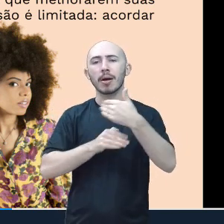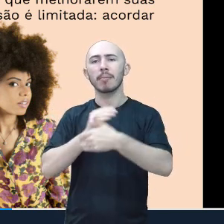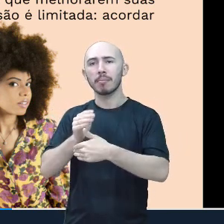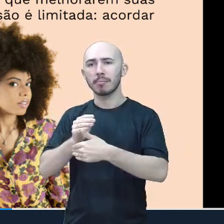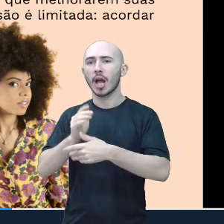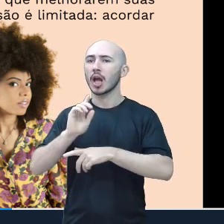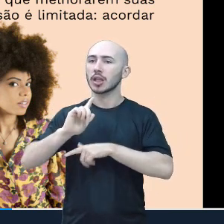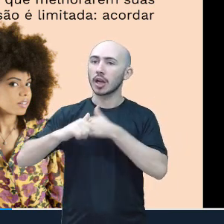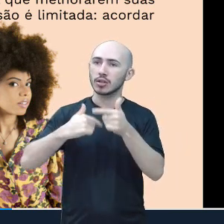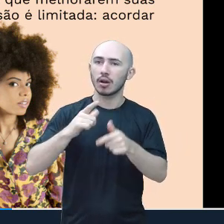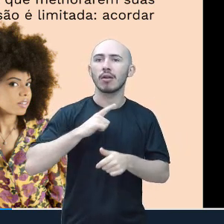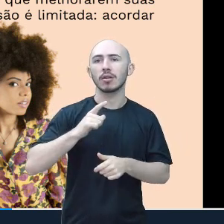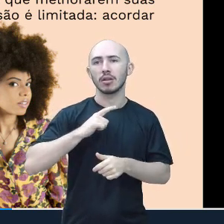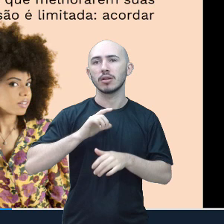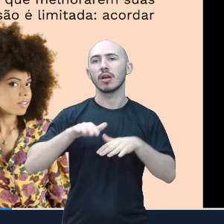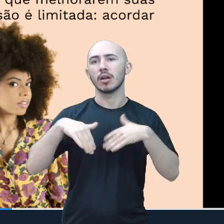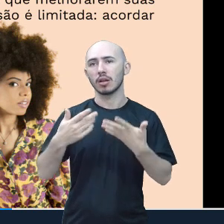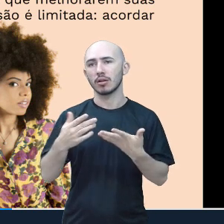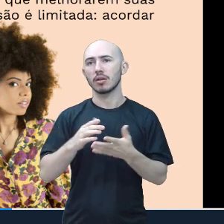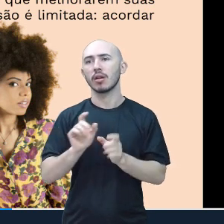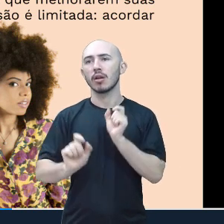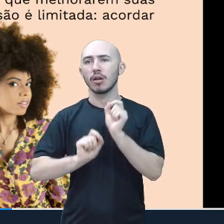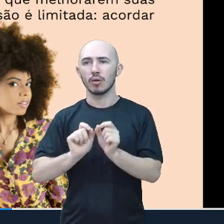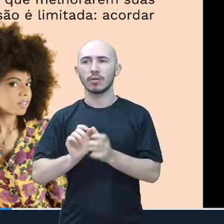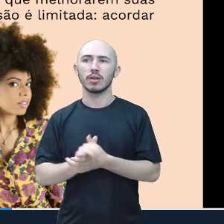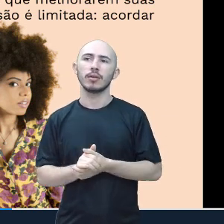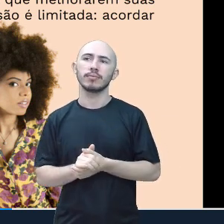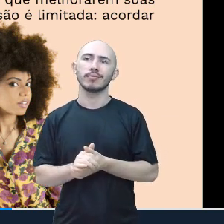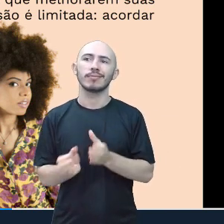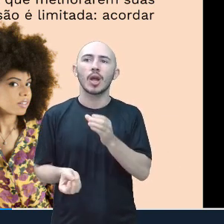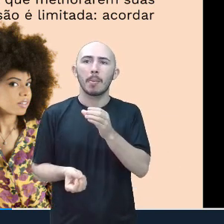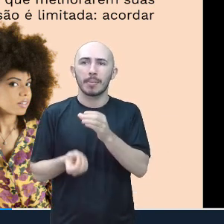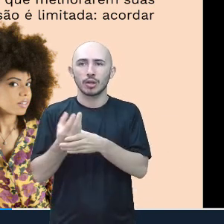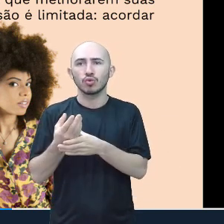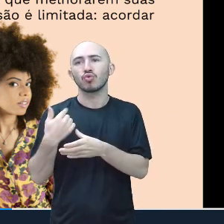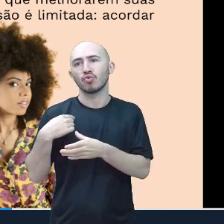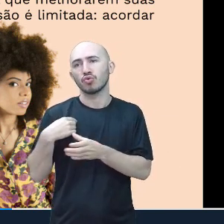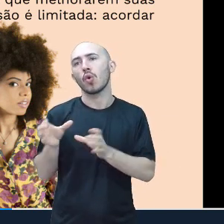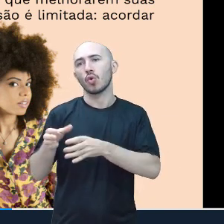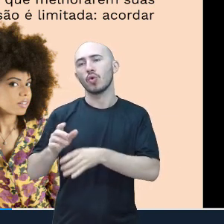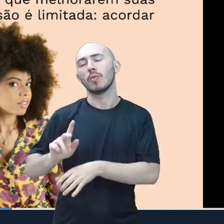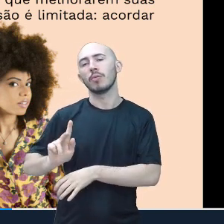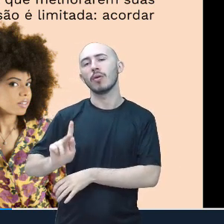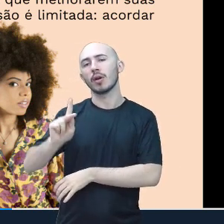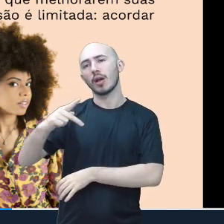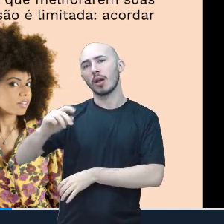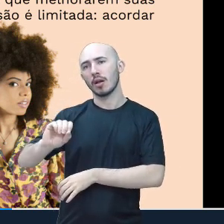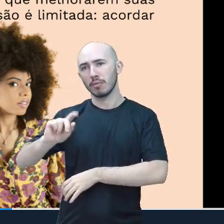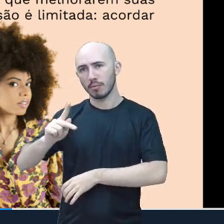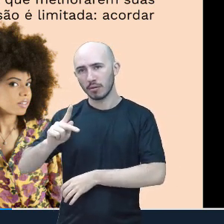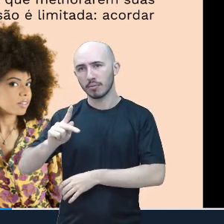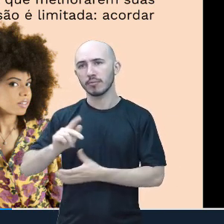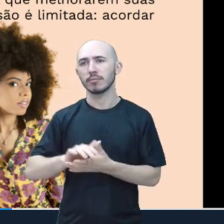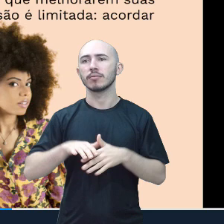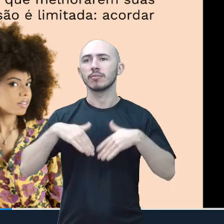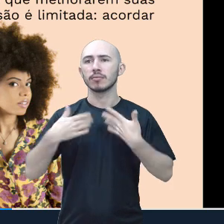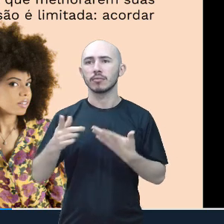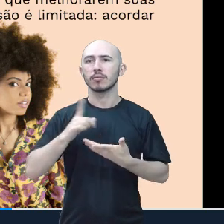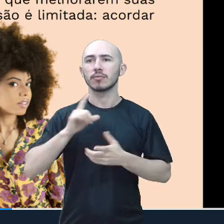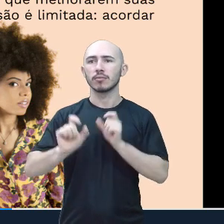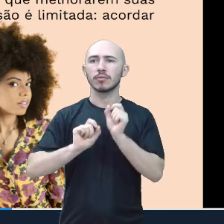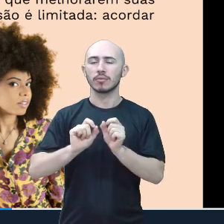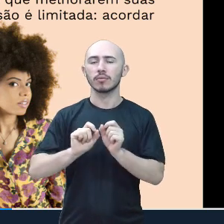se tornar um idu. Idu é um ídolo do K-pop. E passar nas audições para pegar uma